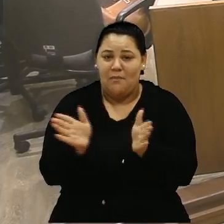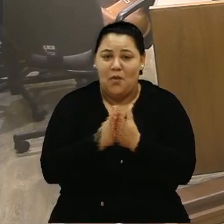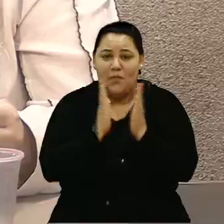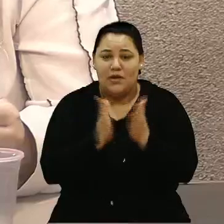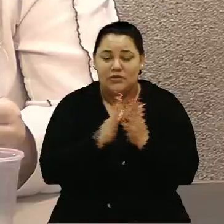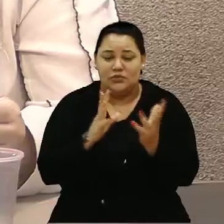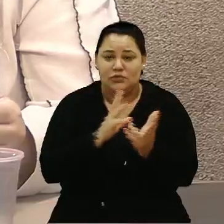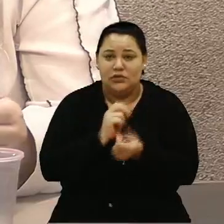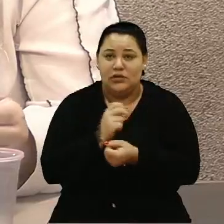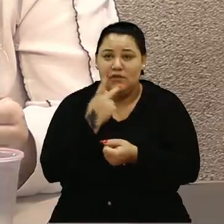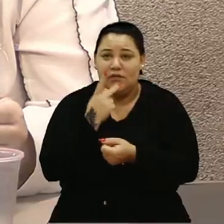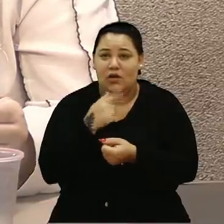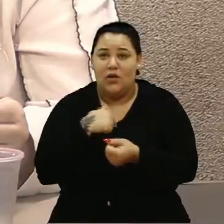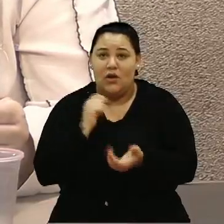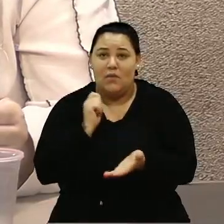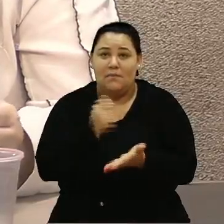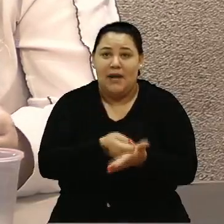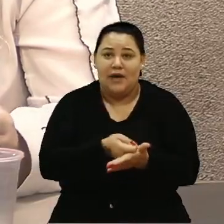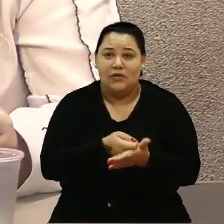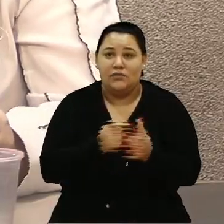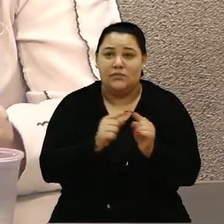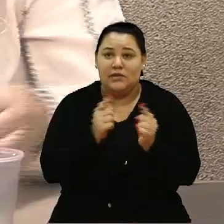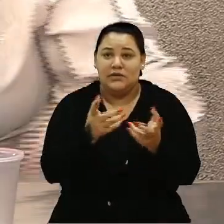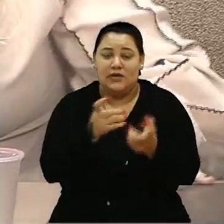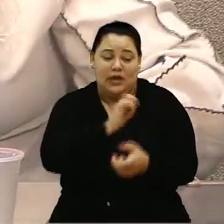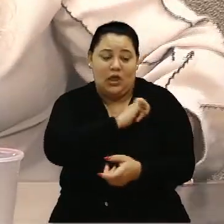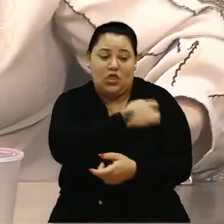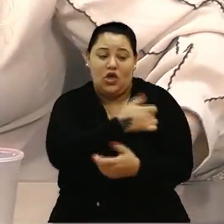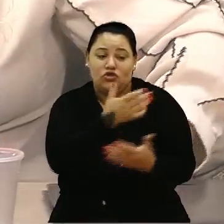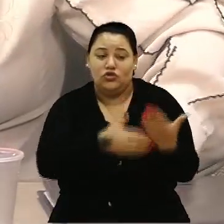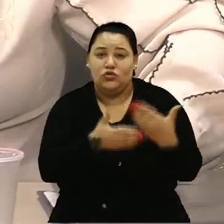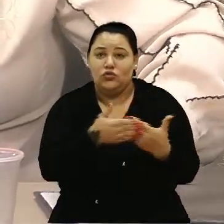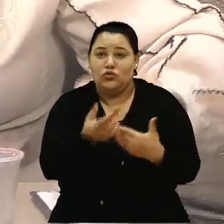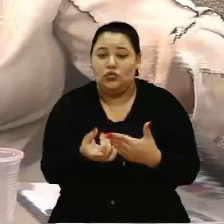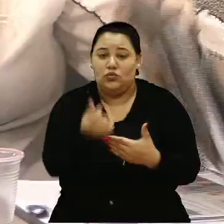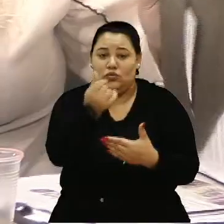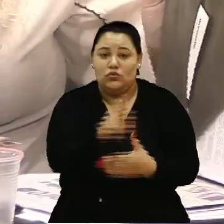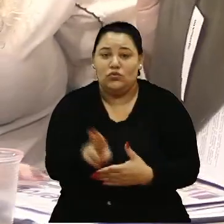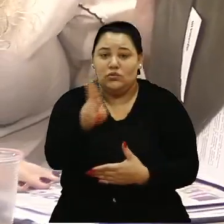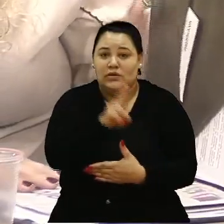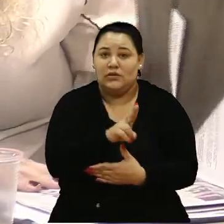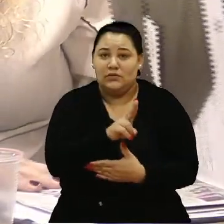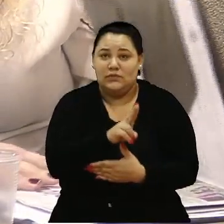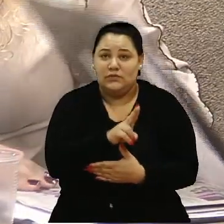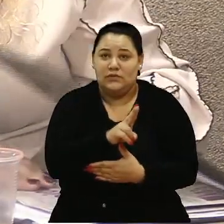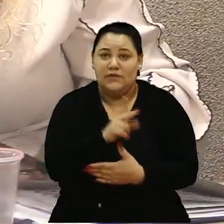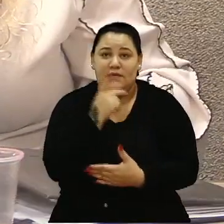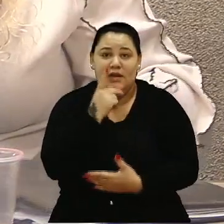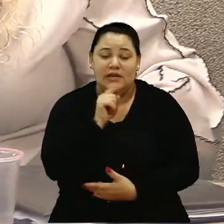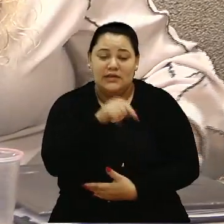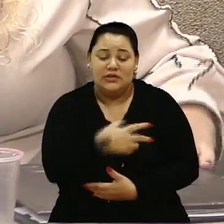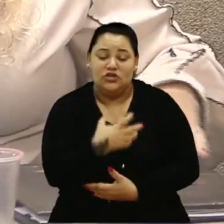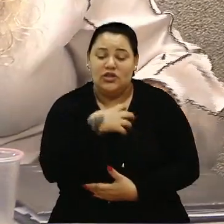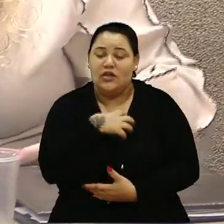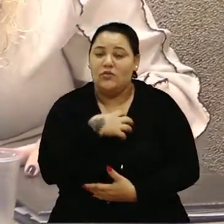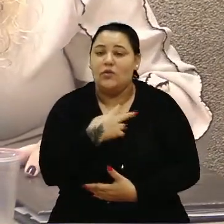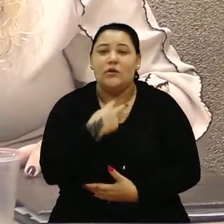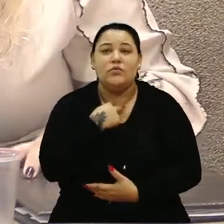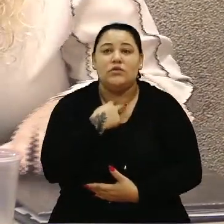precisava e ele disse: eu pago, mas eu quero as notas de tudo onde foi o dinheiro. E aí eles disseram: não, desse jeito não tem como.